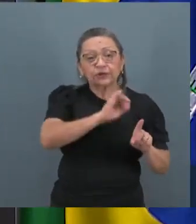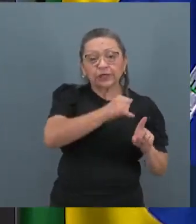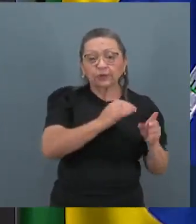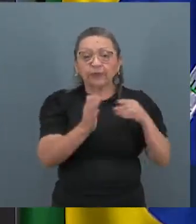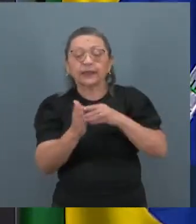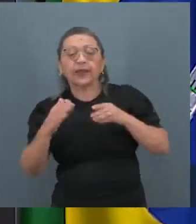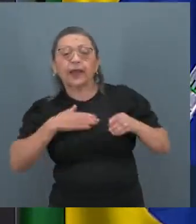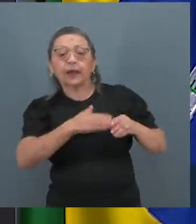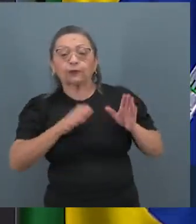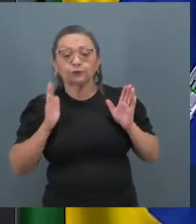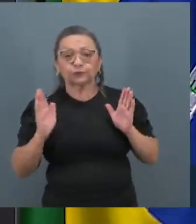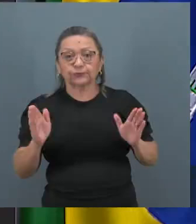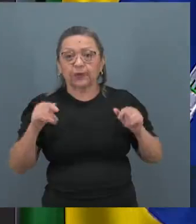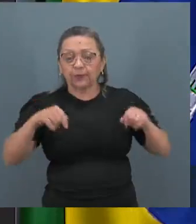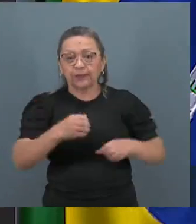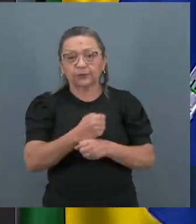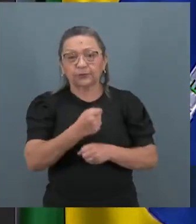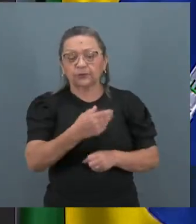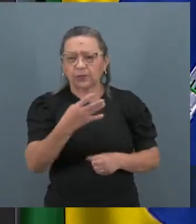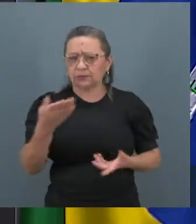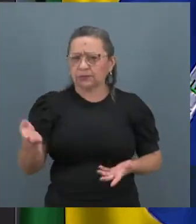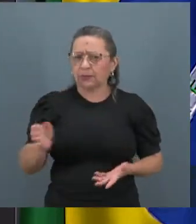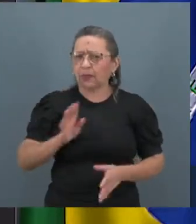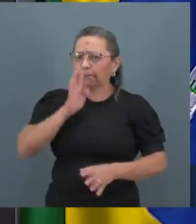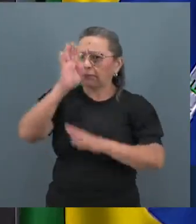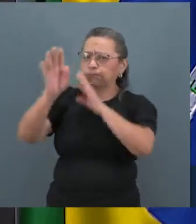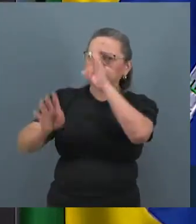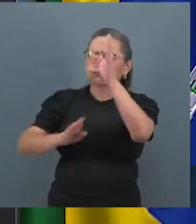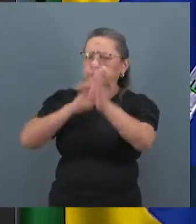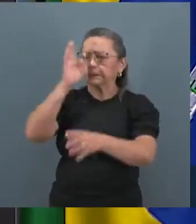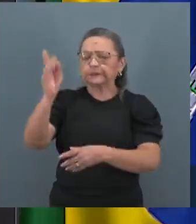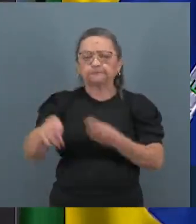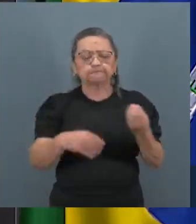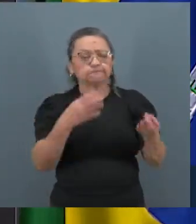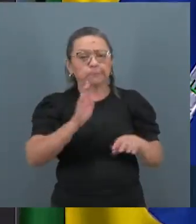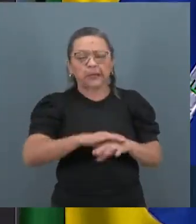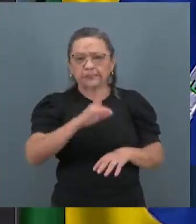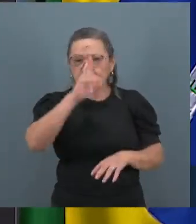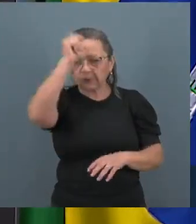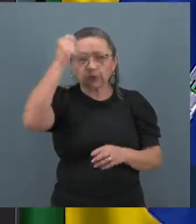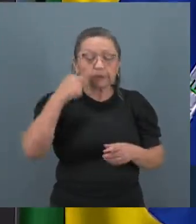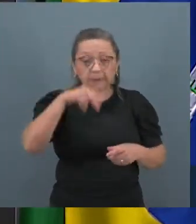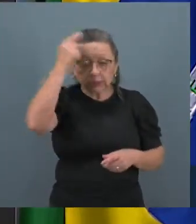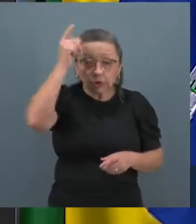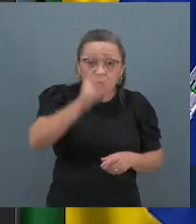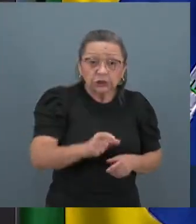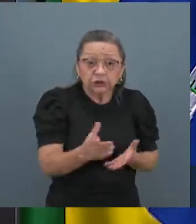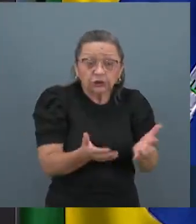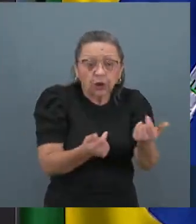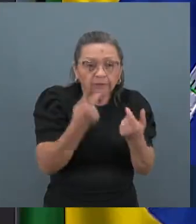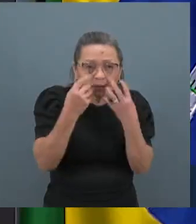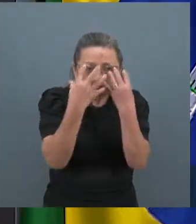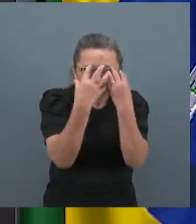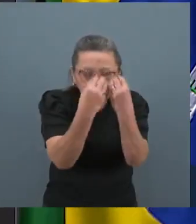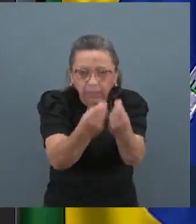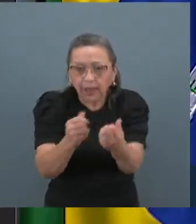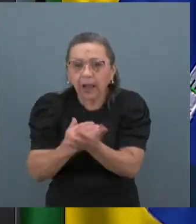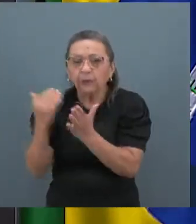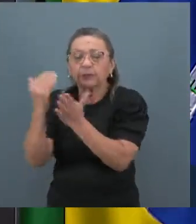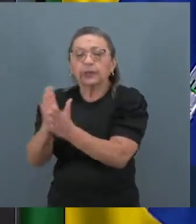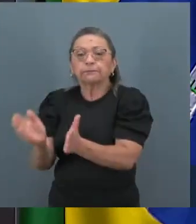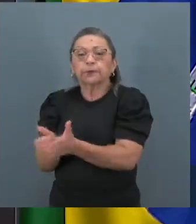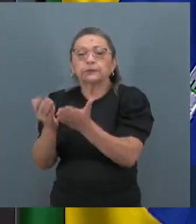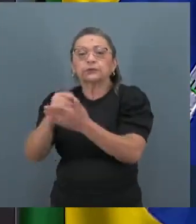ano. Esses gastos desenfreados atraem com mais força os mais jovens, aumentando a pobreza num